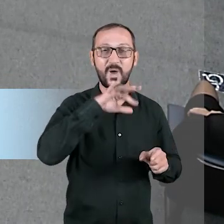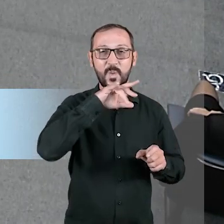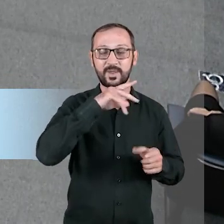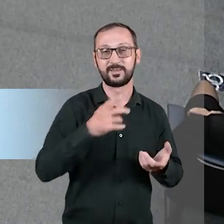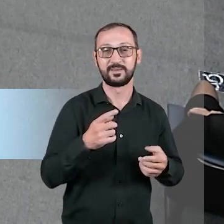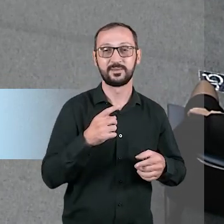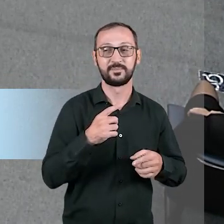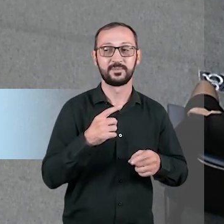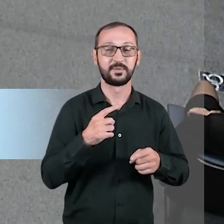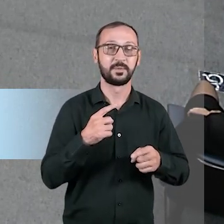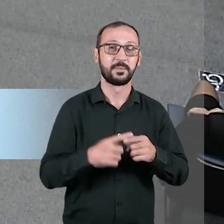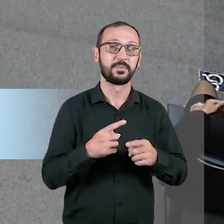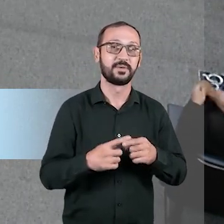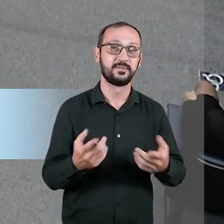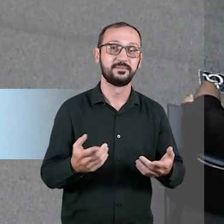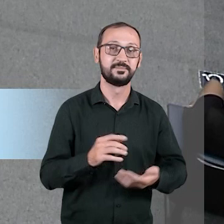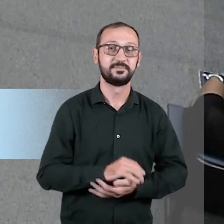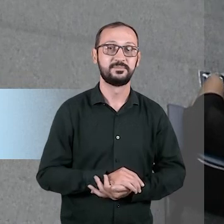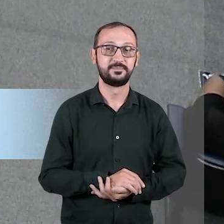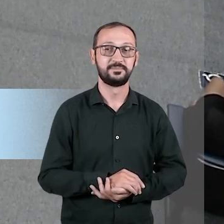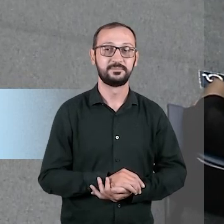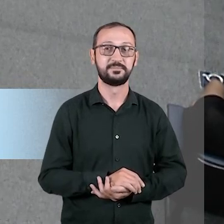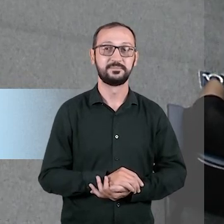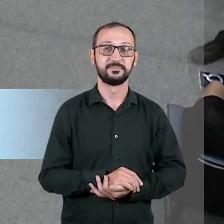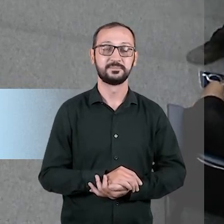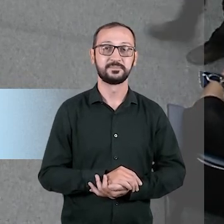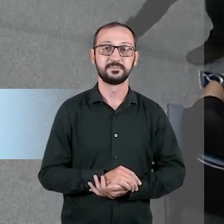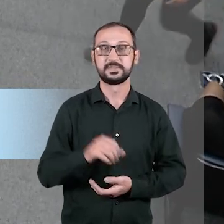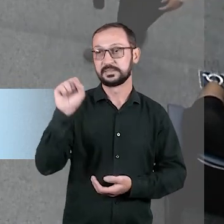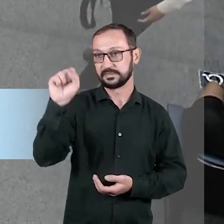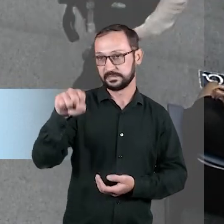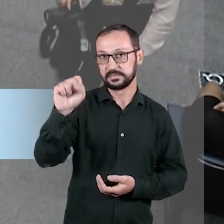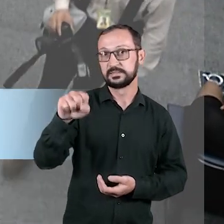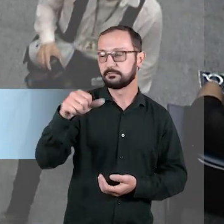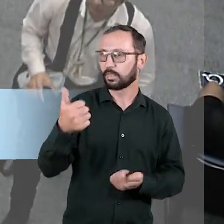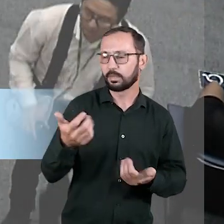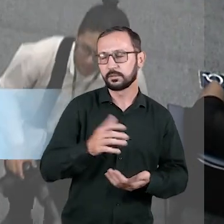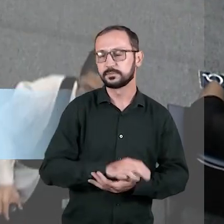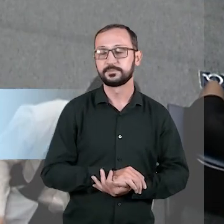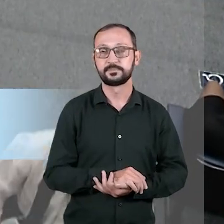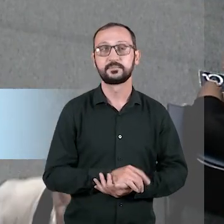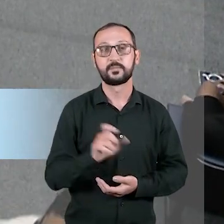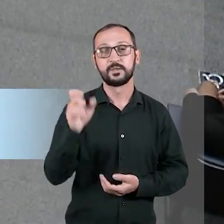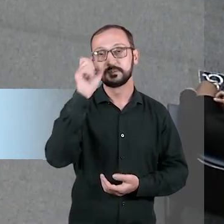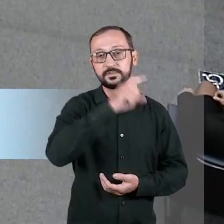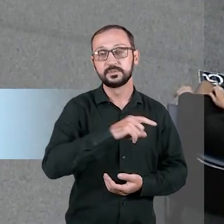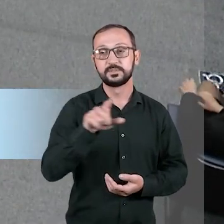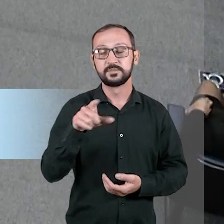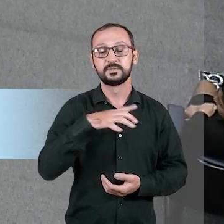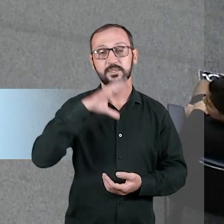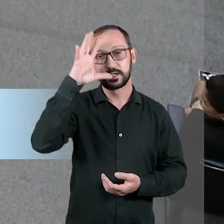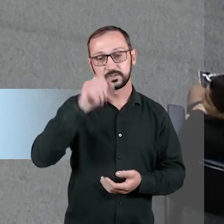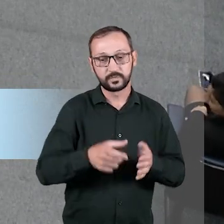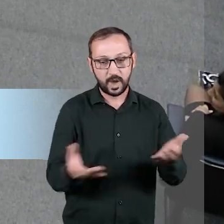de falar, porque nós não temos... Por que eu não fiz? Sim. Então, mais difícil. Então, se